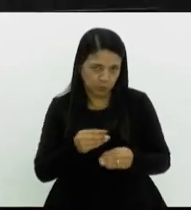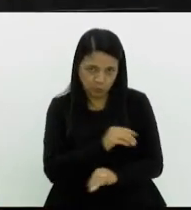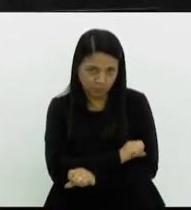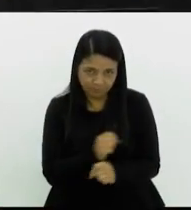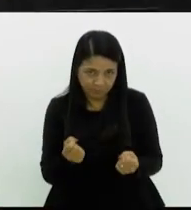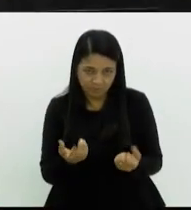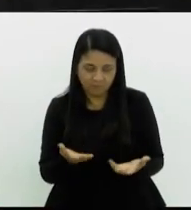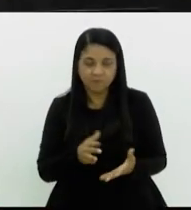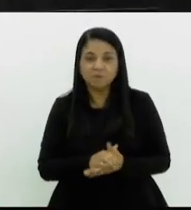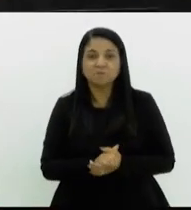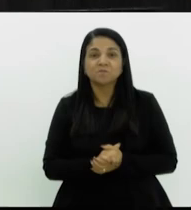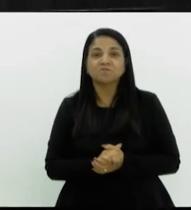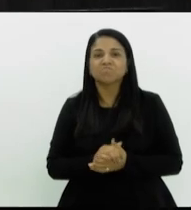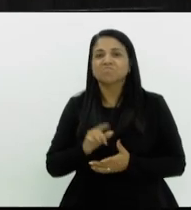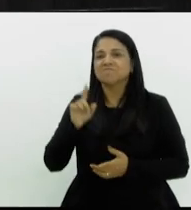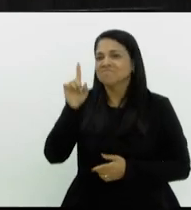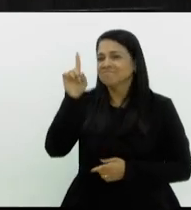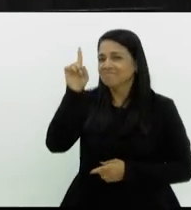E